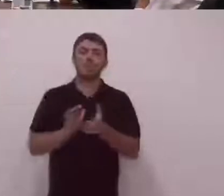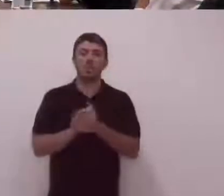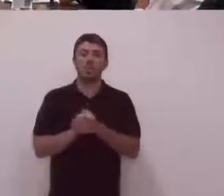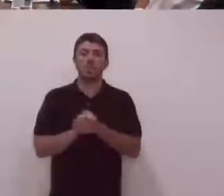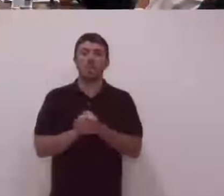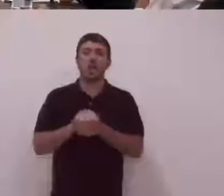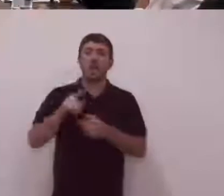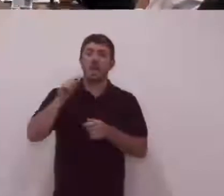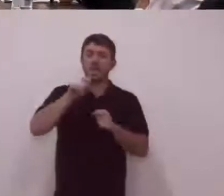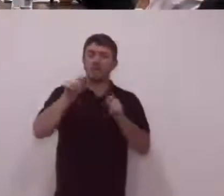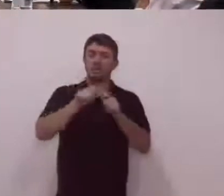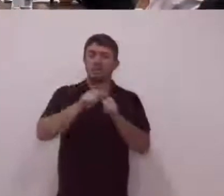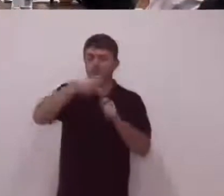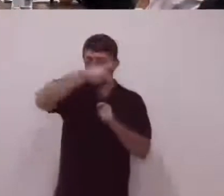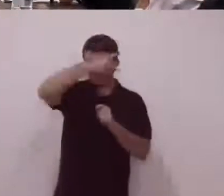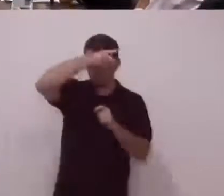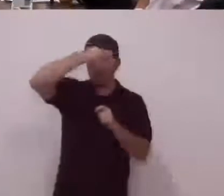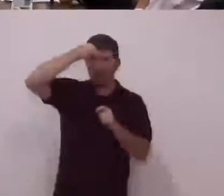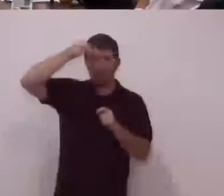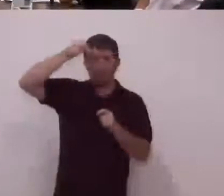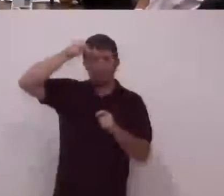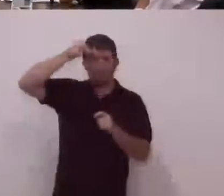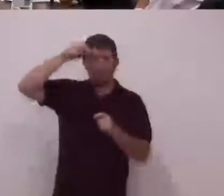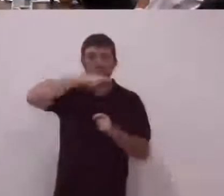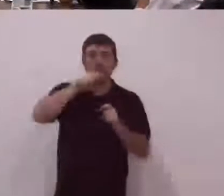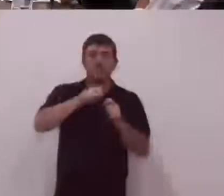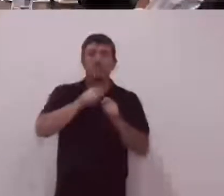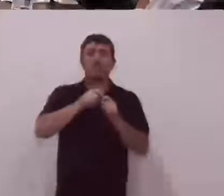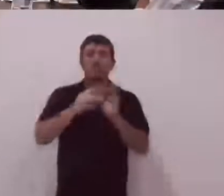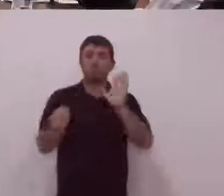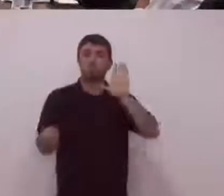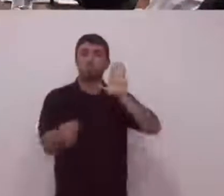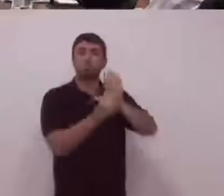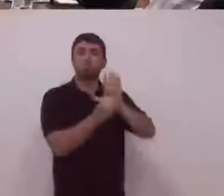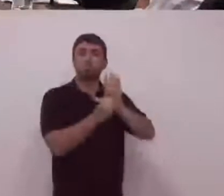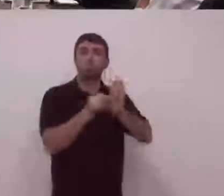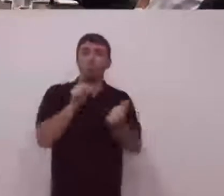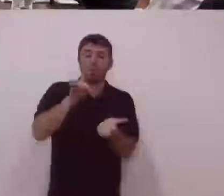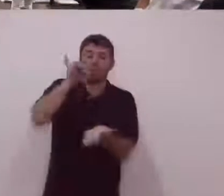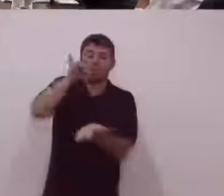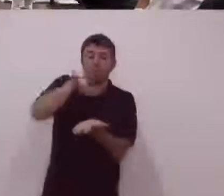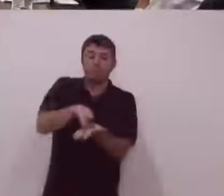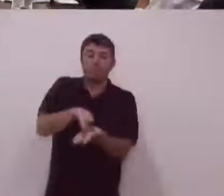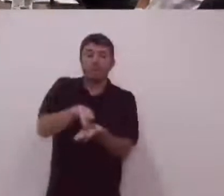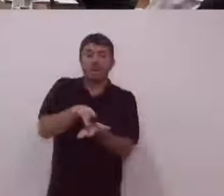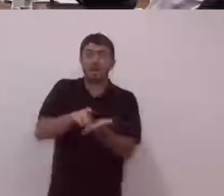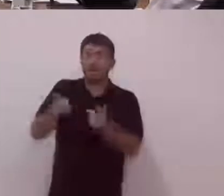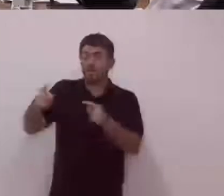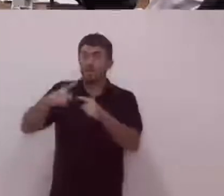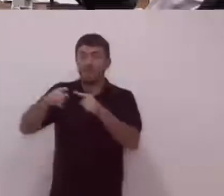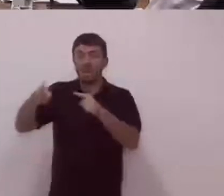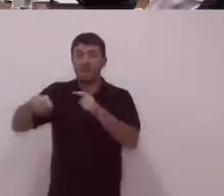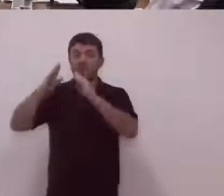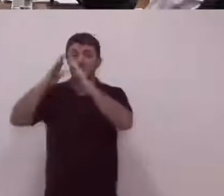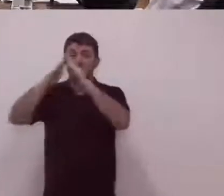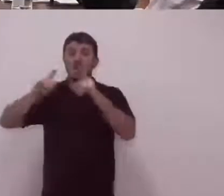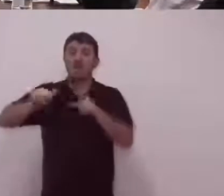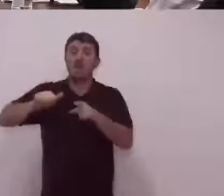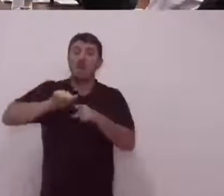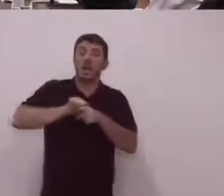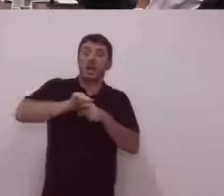registro oficial de que a Prefeitura conhecia a situação em que se encontrava o imóvel alugado, na Avenida Independência,